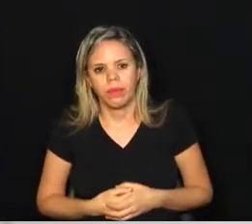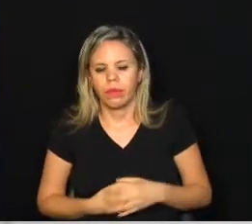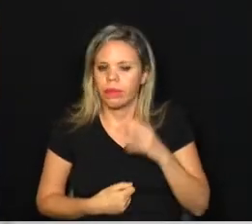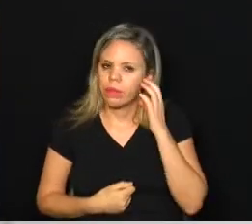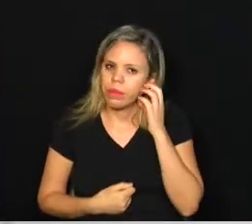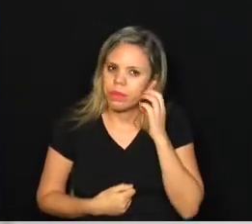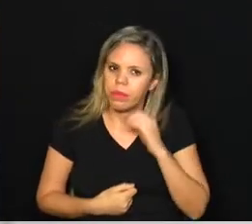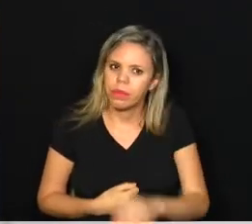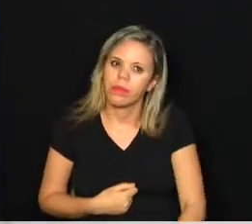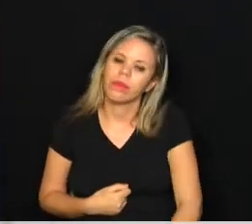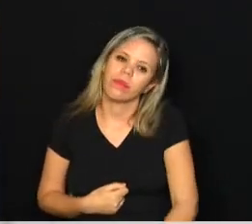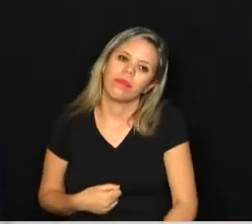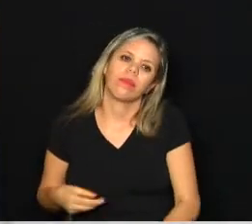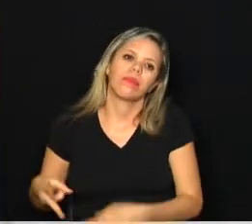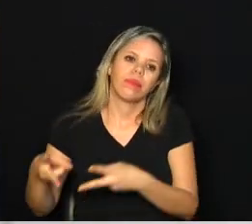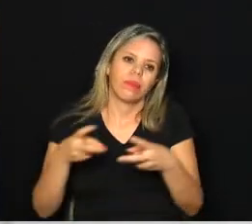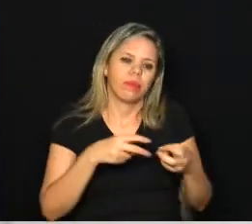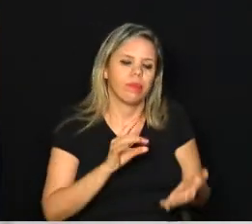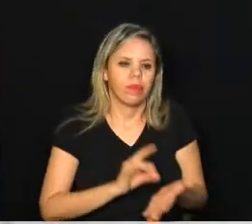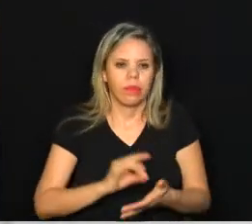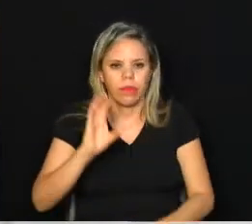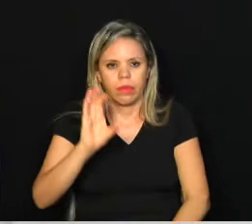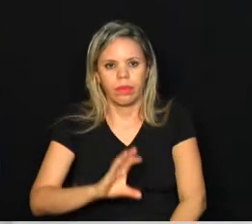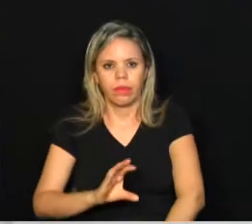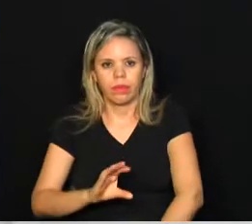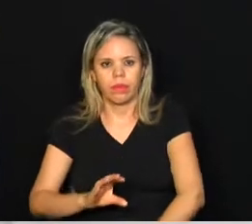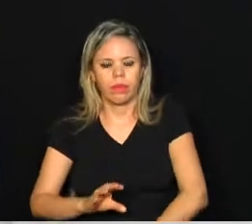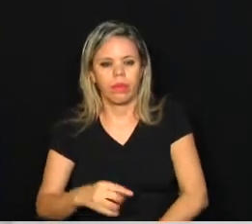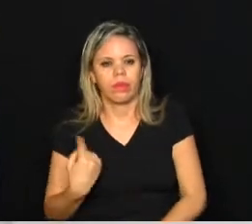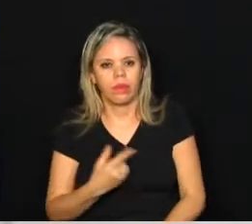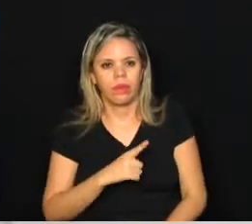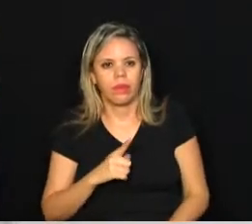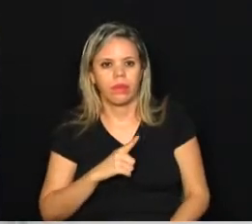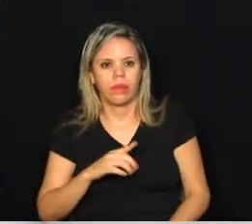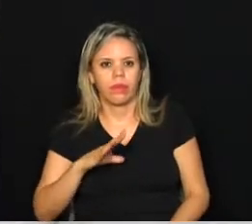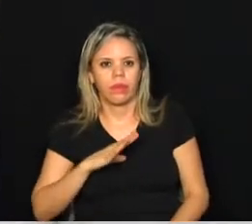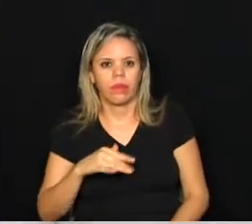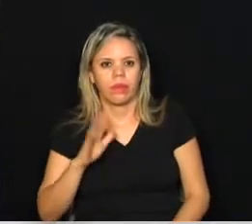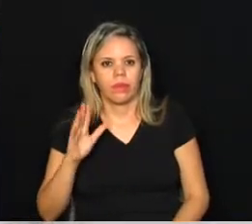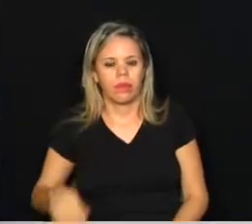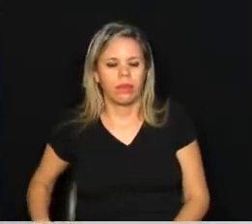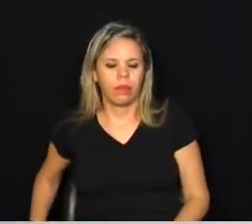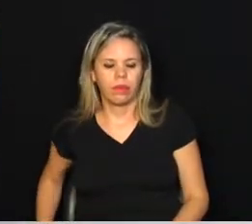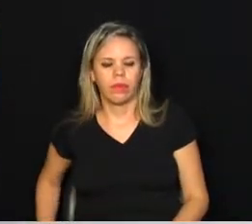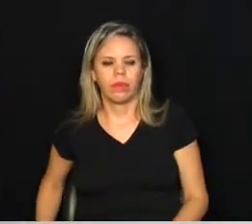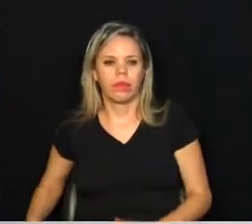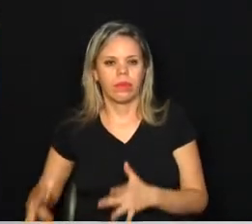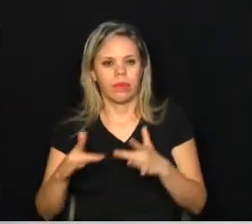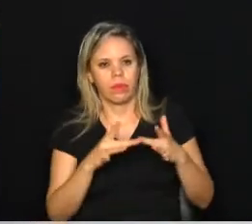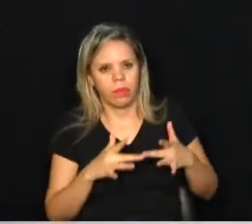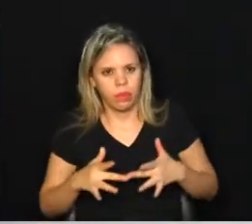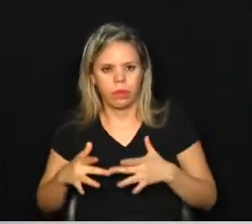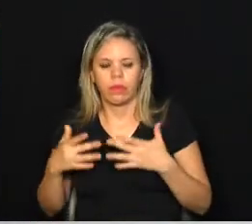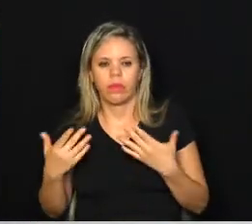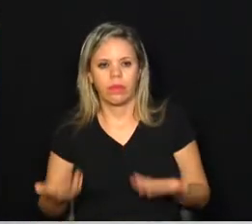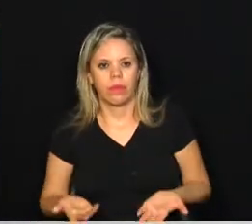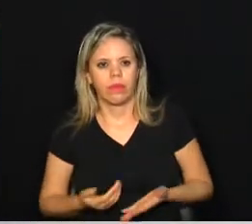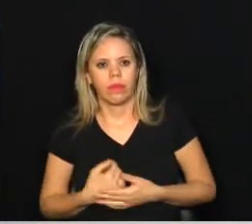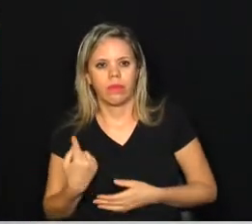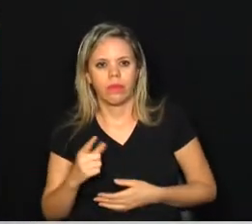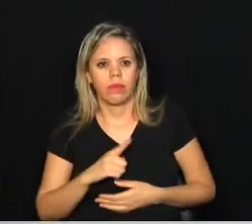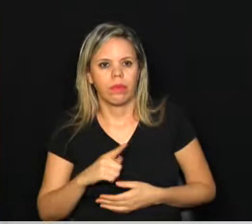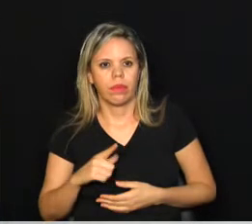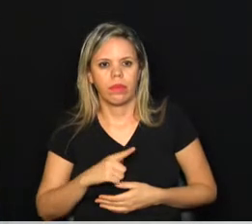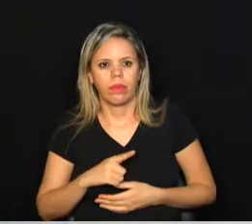trazer para a percepção de fato do cidadão de que a gente tem uma cidade mais conectada, né? Então, nós temos